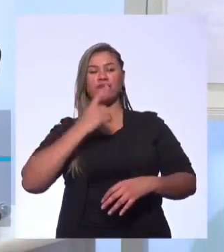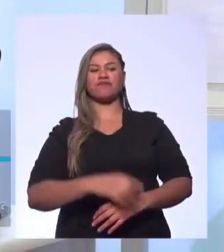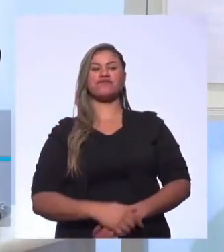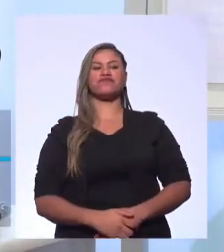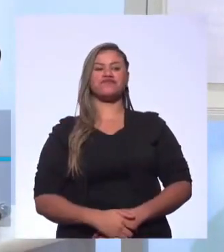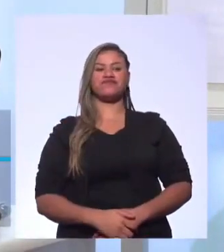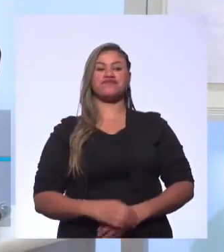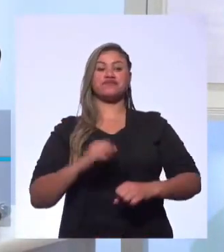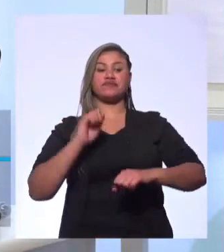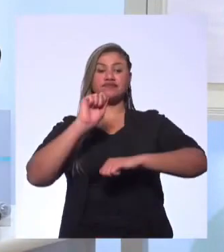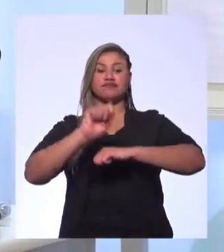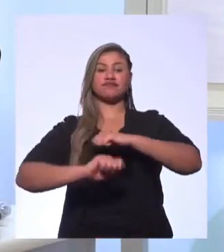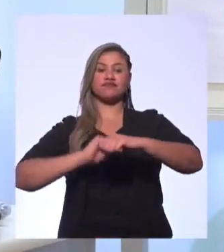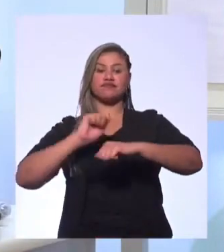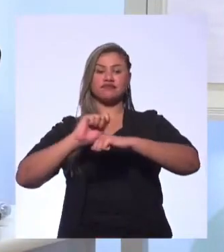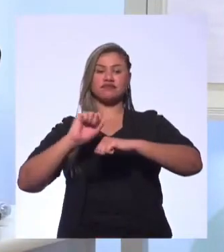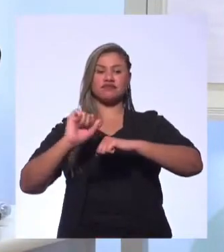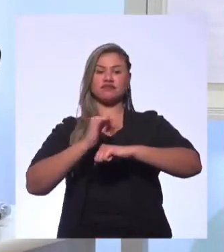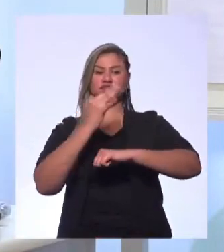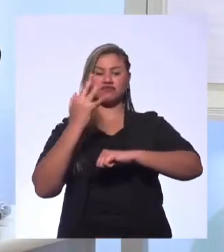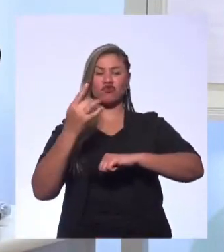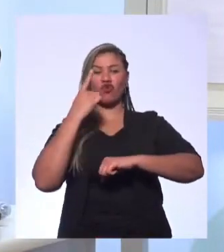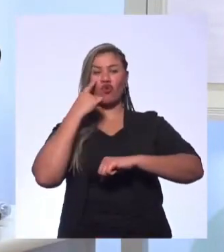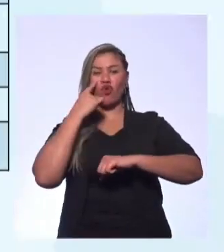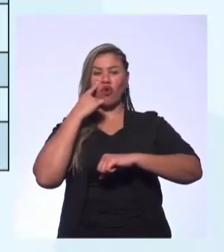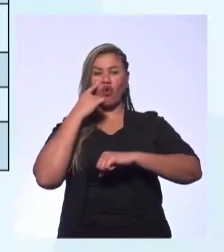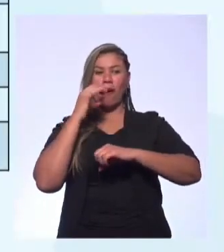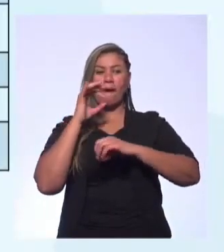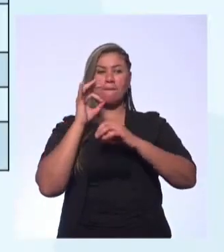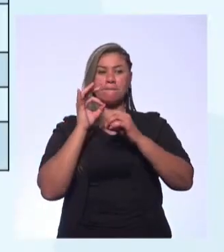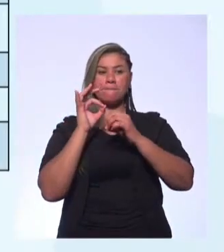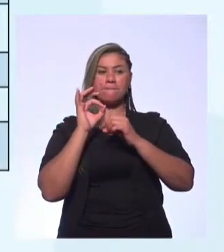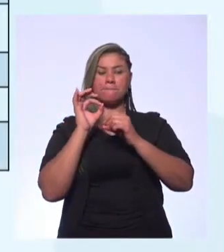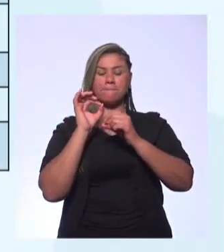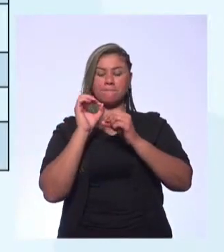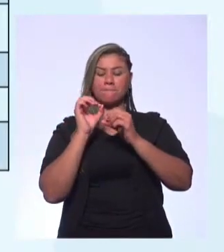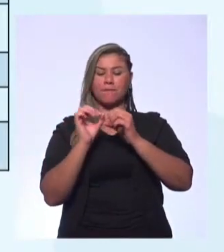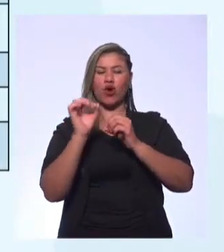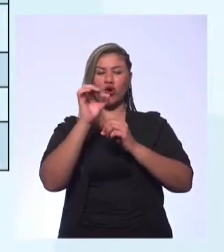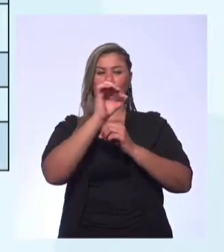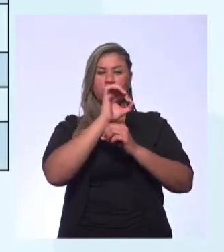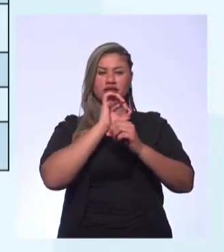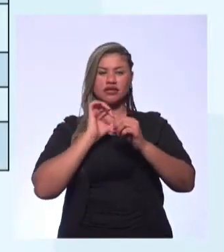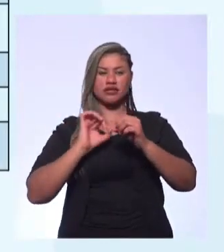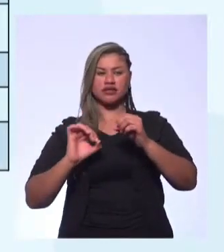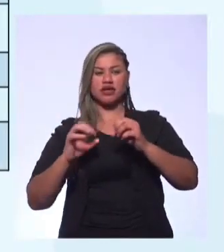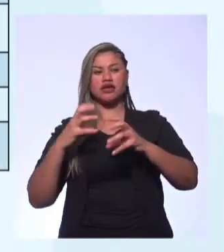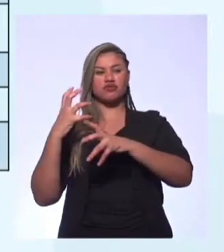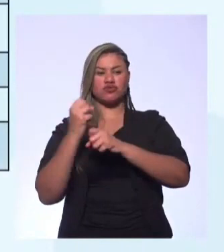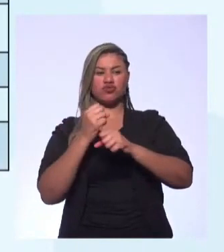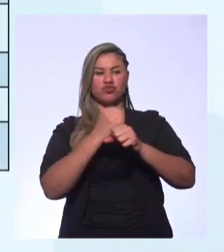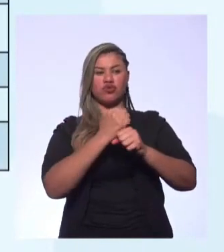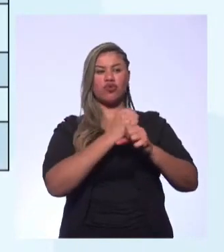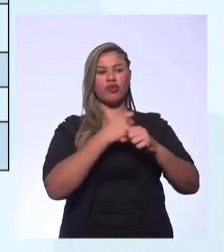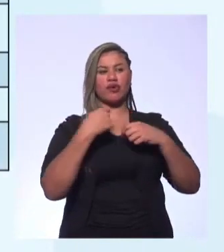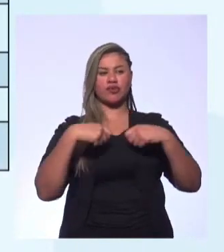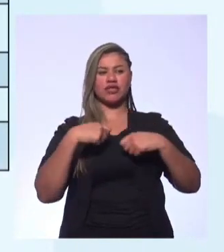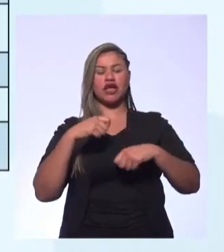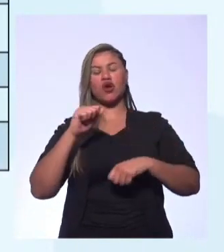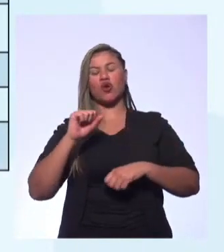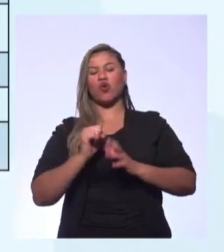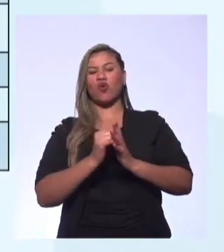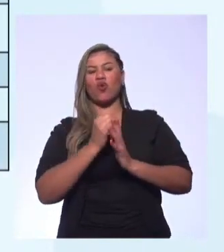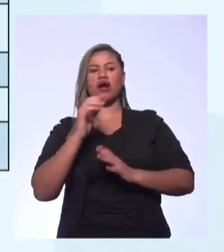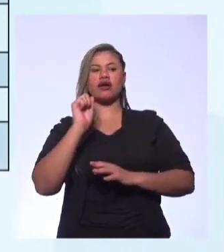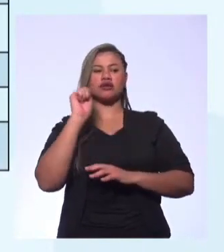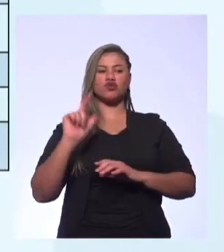Quantos átomos tem? Eu vou contar cada bolinha que está dentro do quadrinho. Se vocês contarem lá, né, quantos azuis, quantos